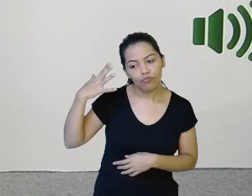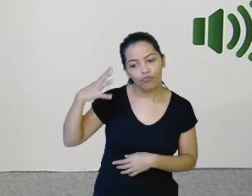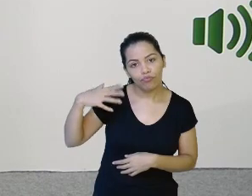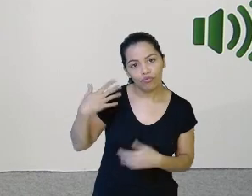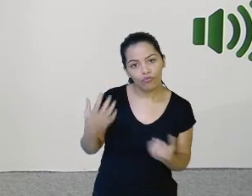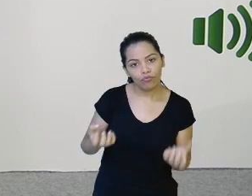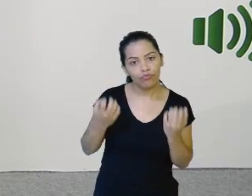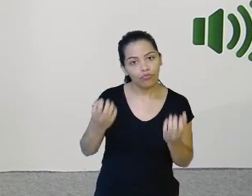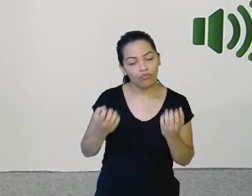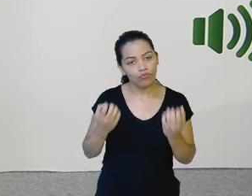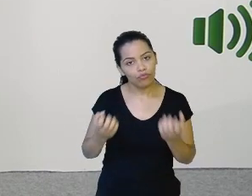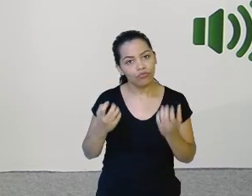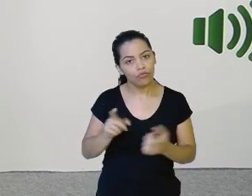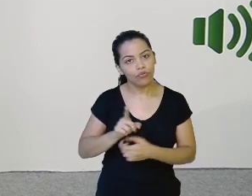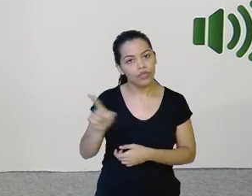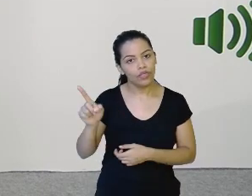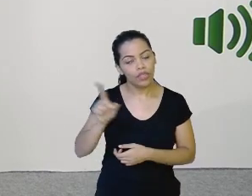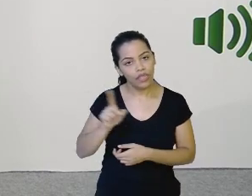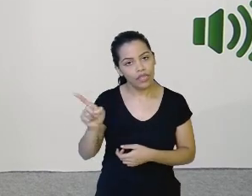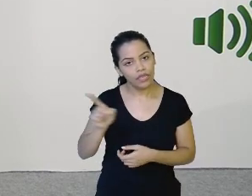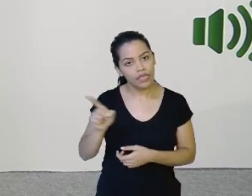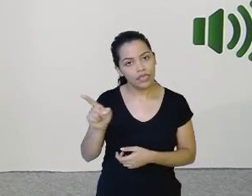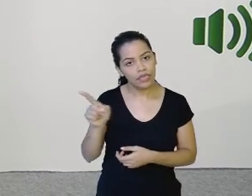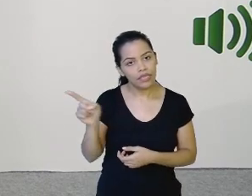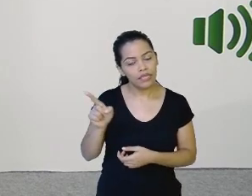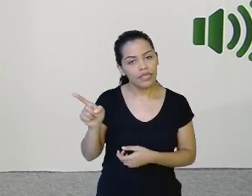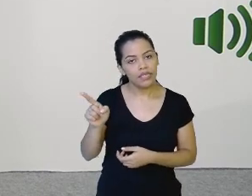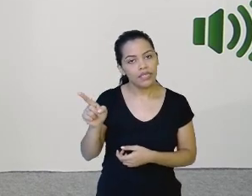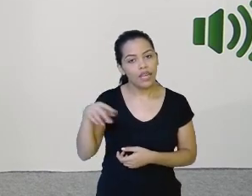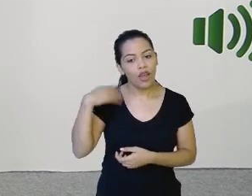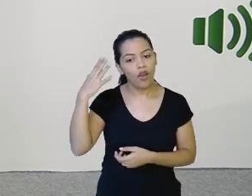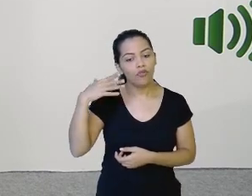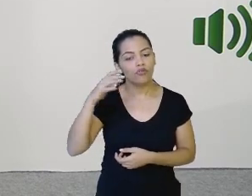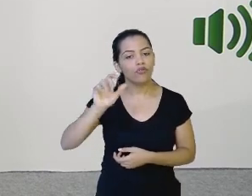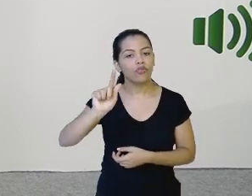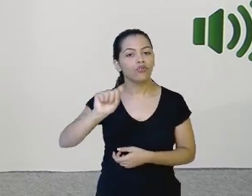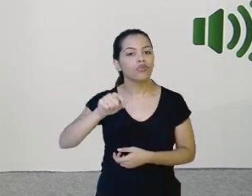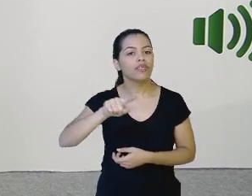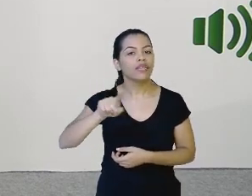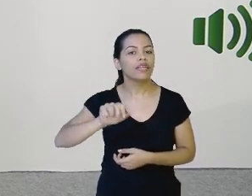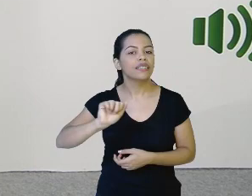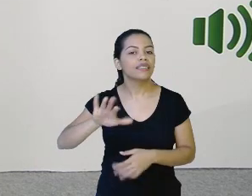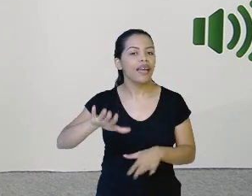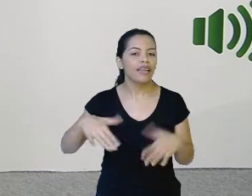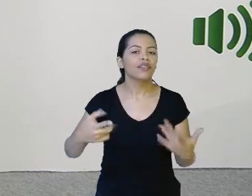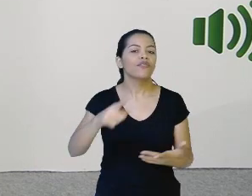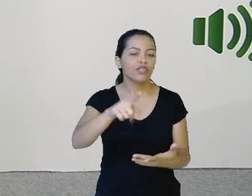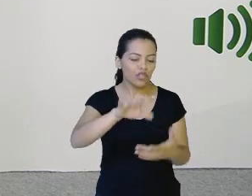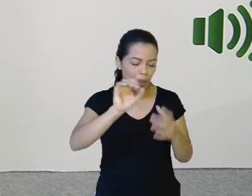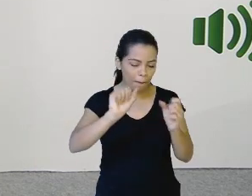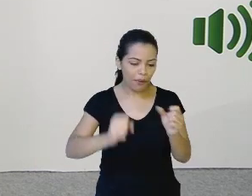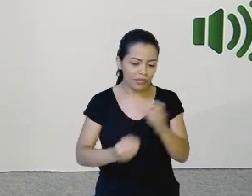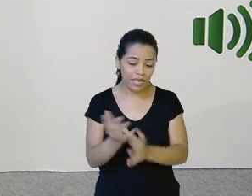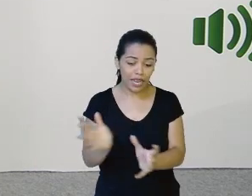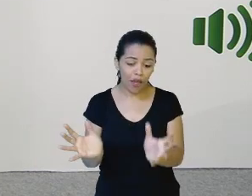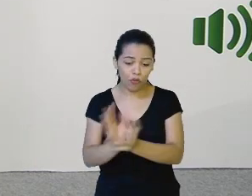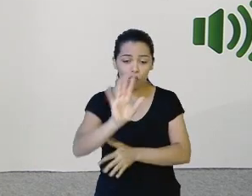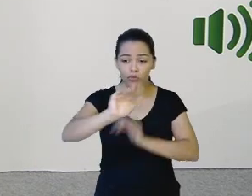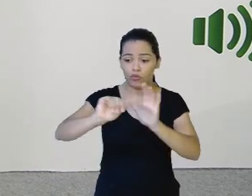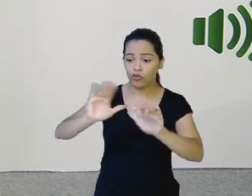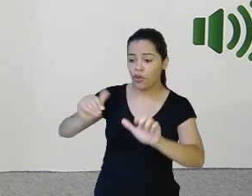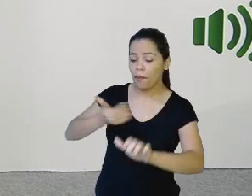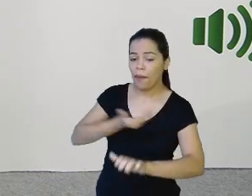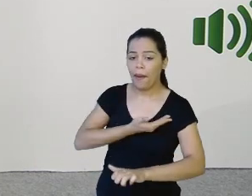Esse é o som do ganzá. Olha aí o movimento. E vocês já podem fazer aí a bandinha de vocês. Chamam os colegas,